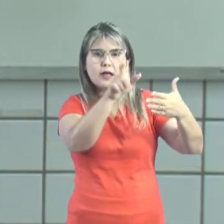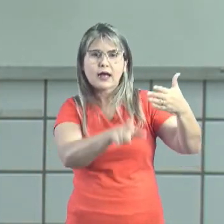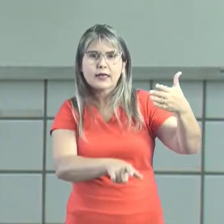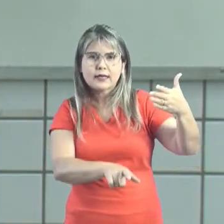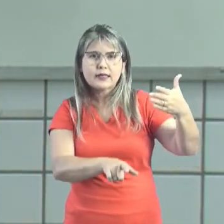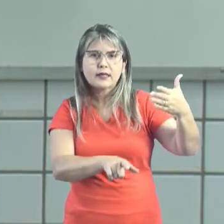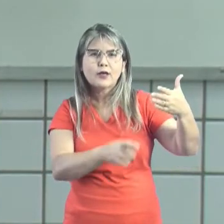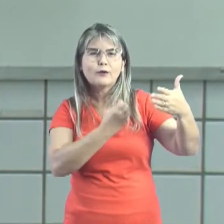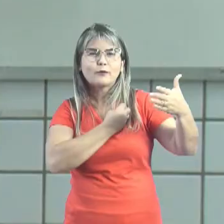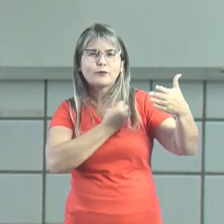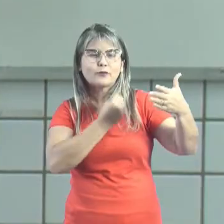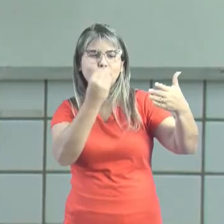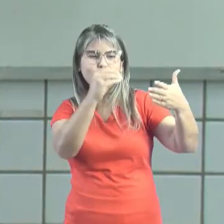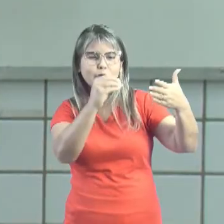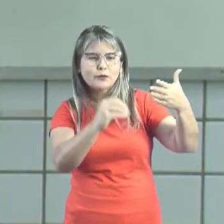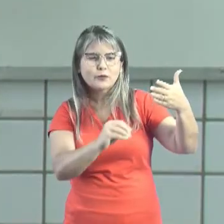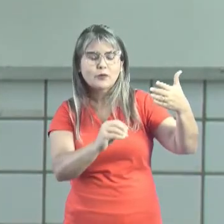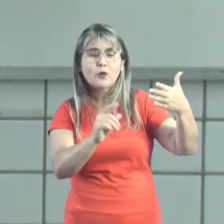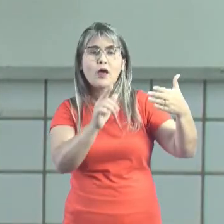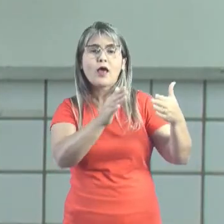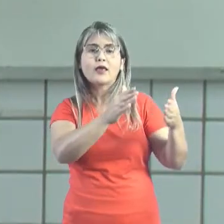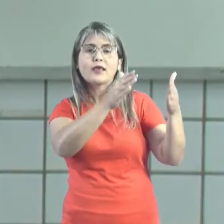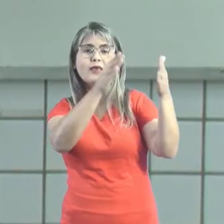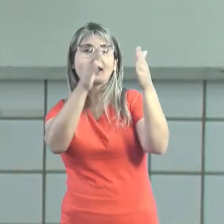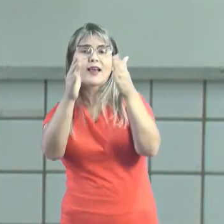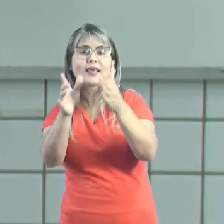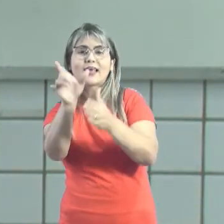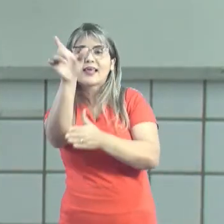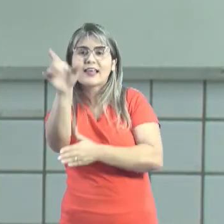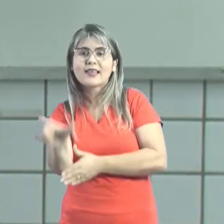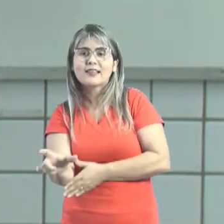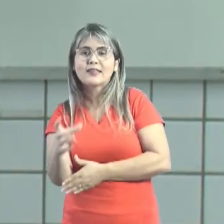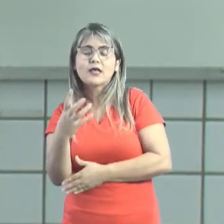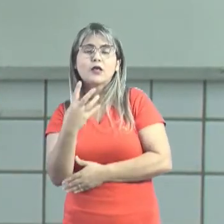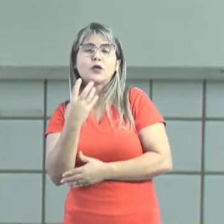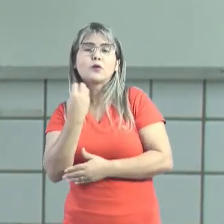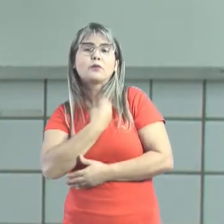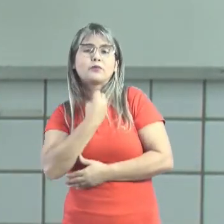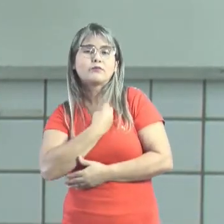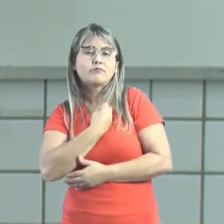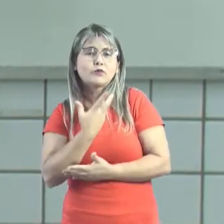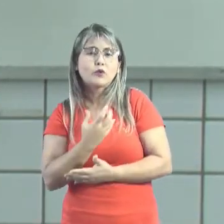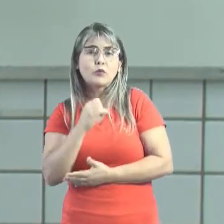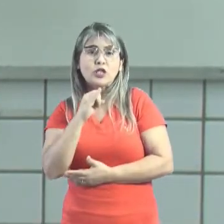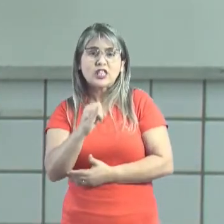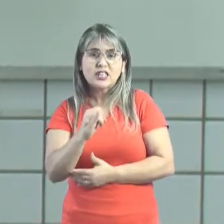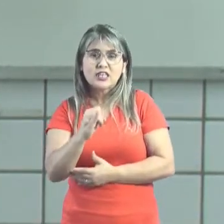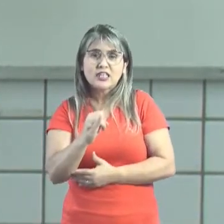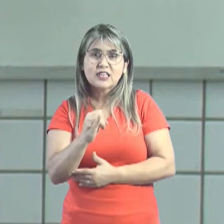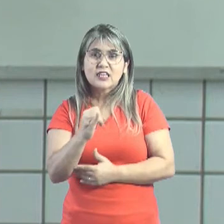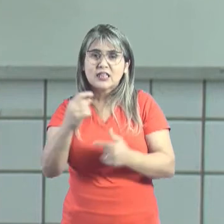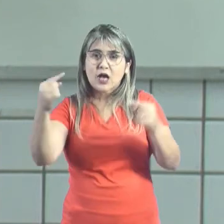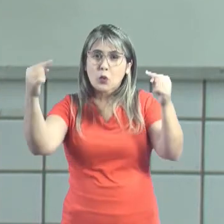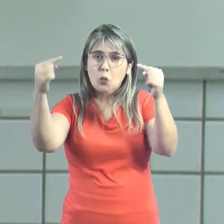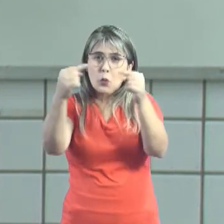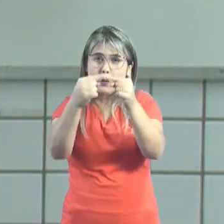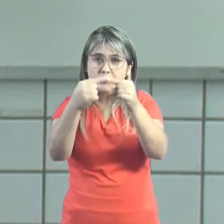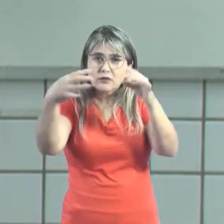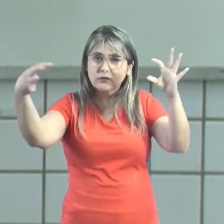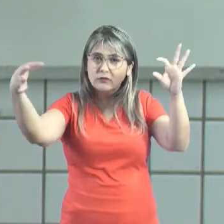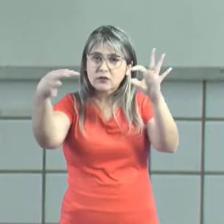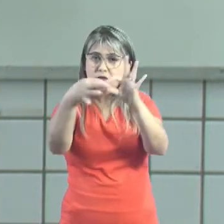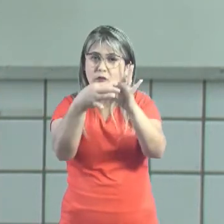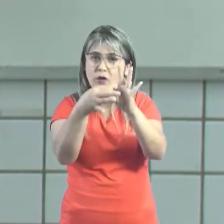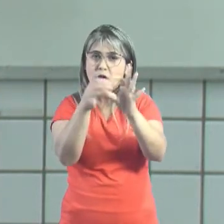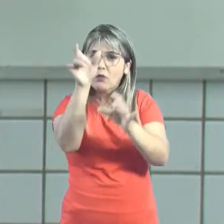as verduras verdes, cruas, né? Como alface, coentro, pimentão, então ele